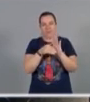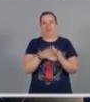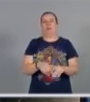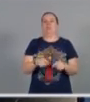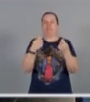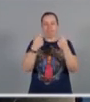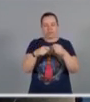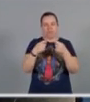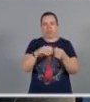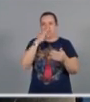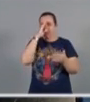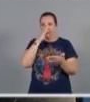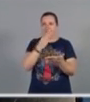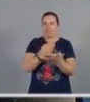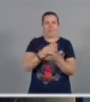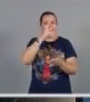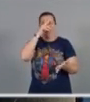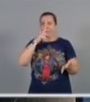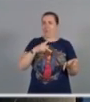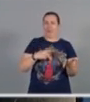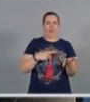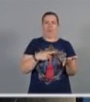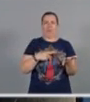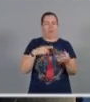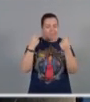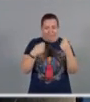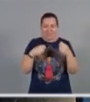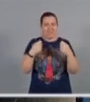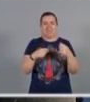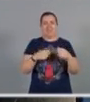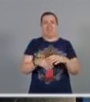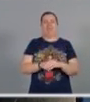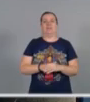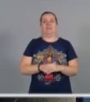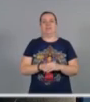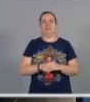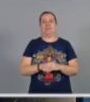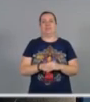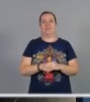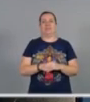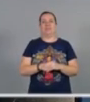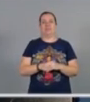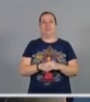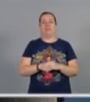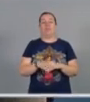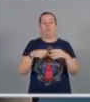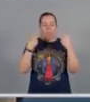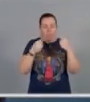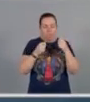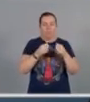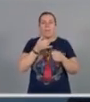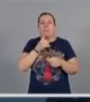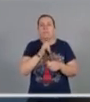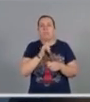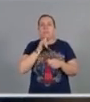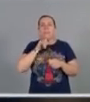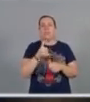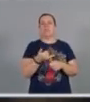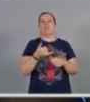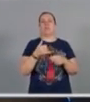tem que se conhecer necessariamente se conhecer se você tem que aproveitar das suas